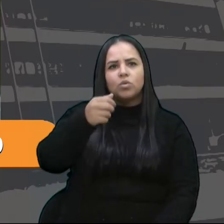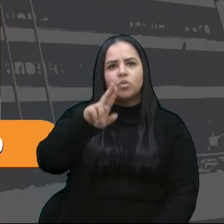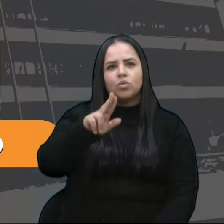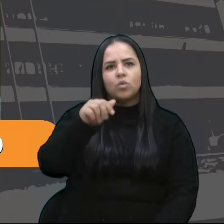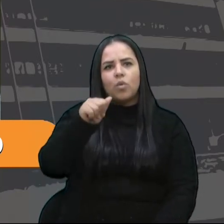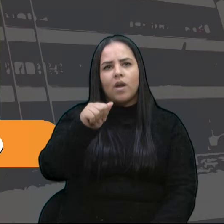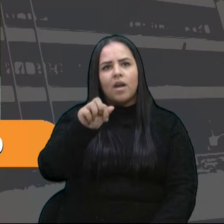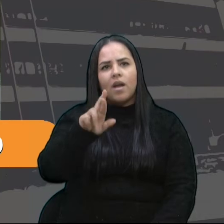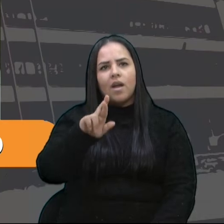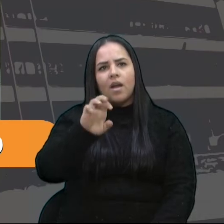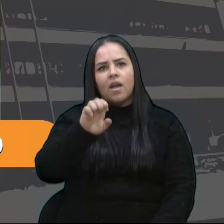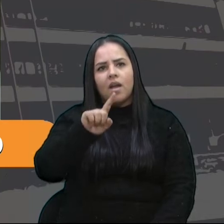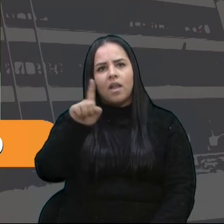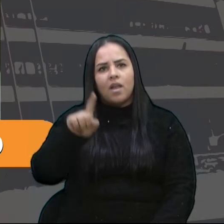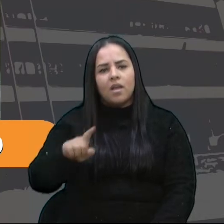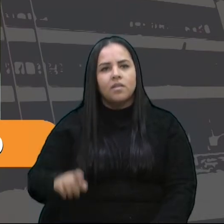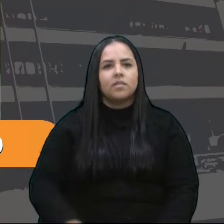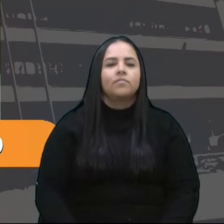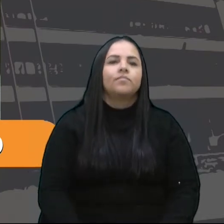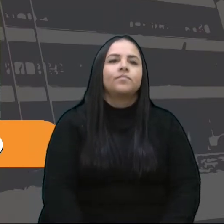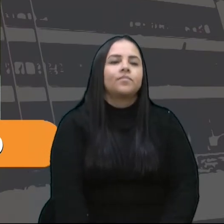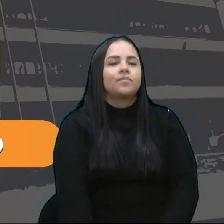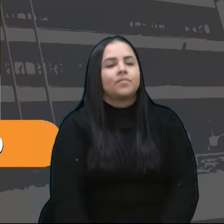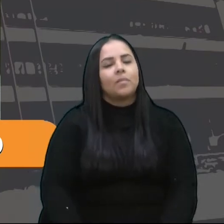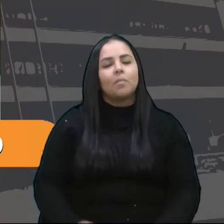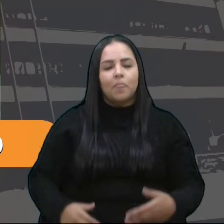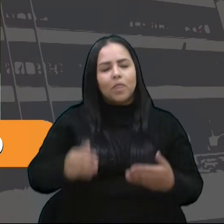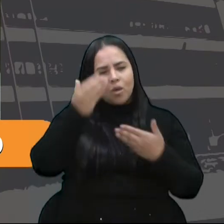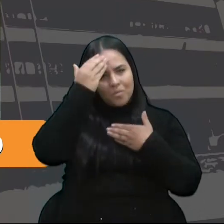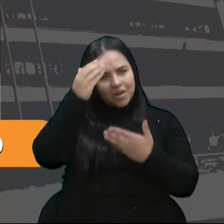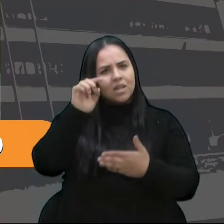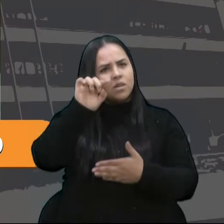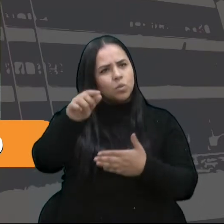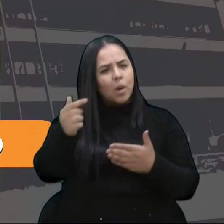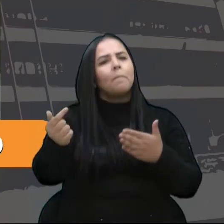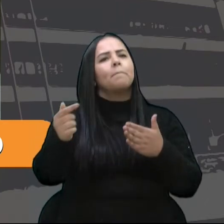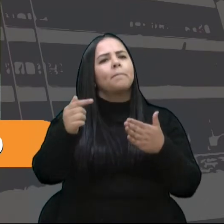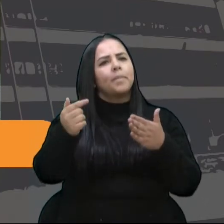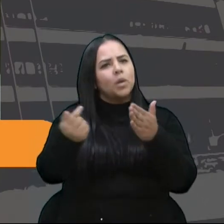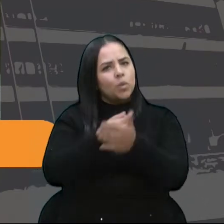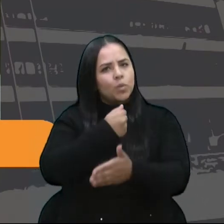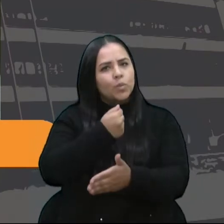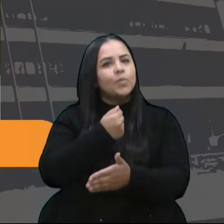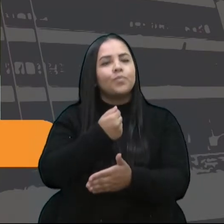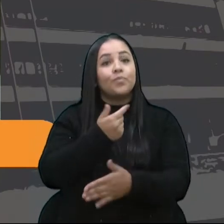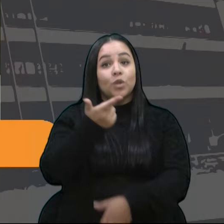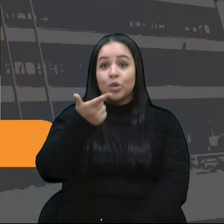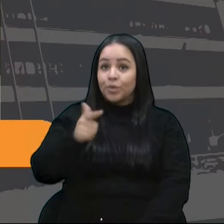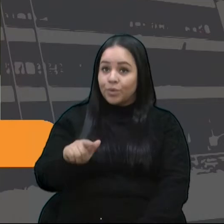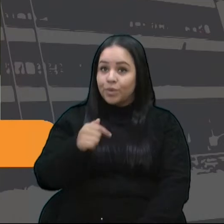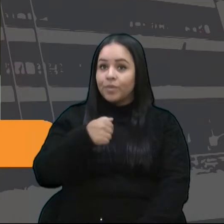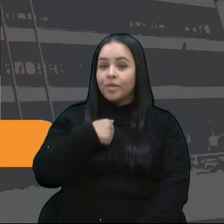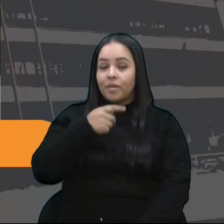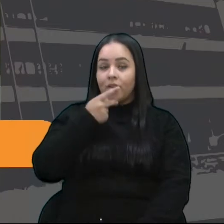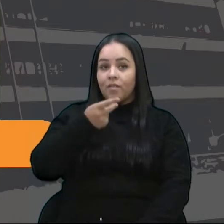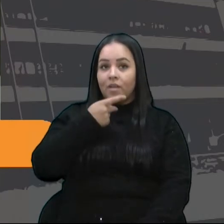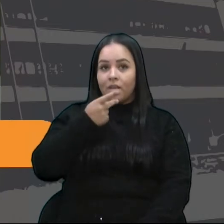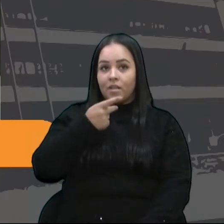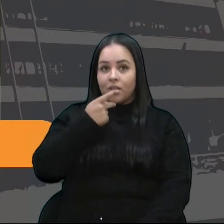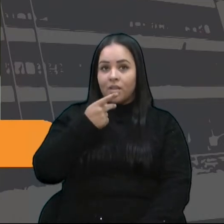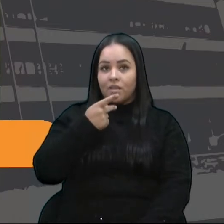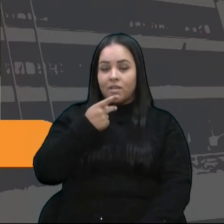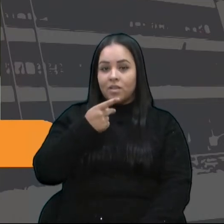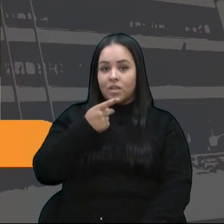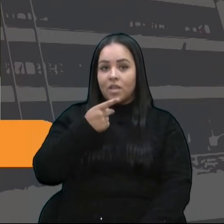Juarez. Bom, agradecer a pergunta do Juarez. De novo, né, como eu disse no